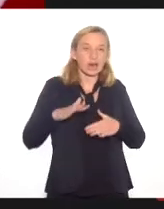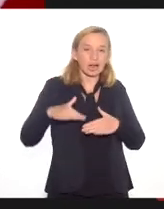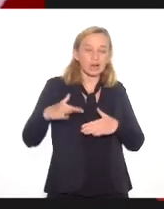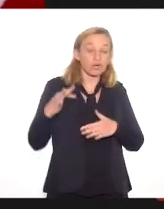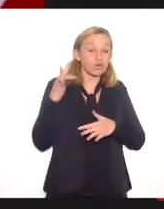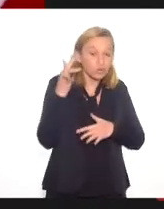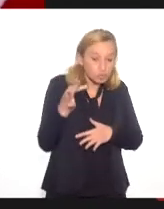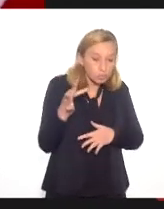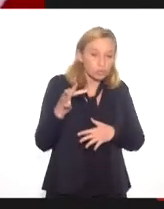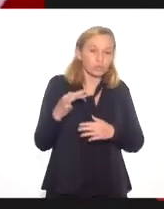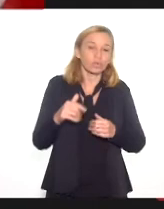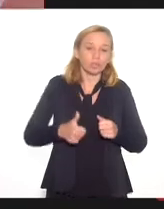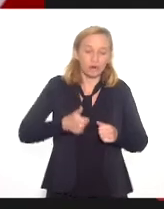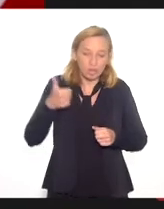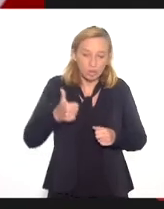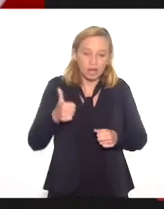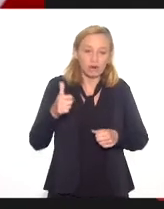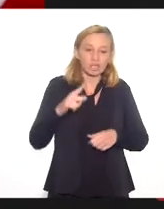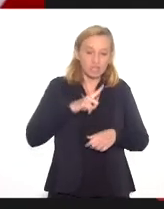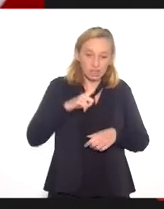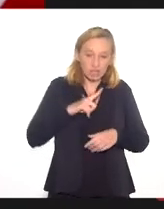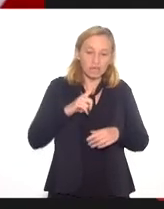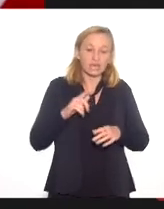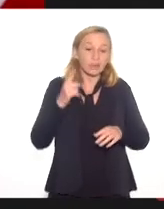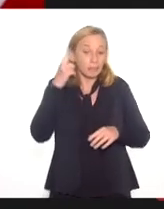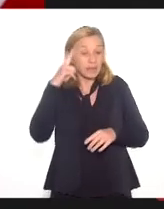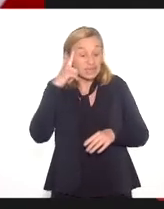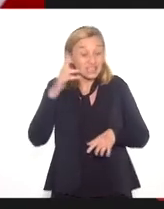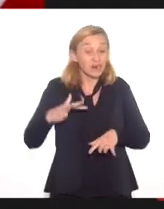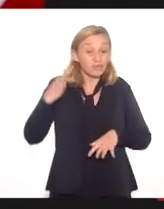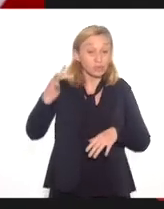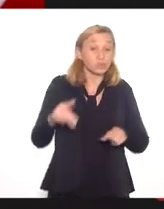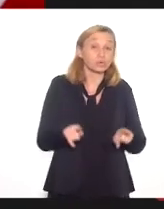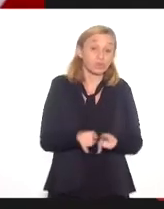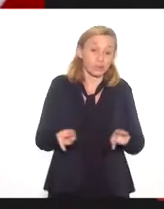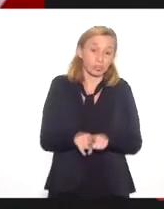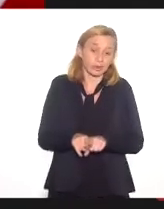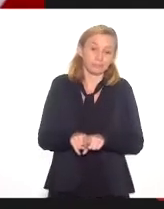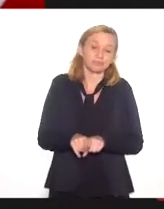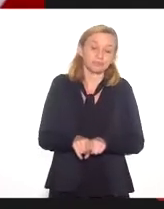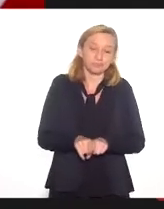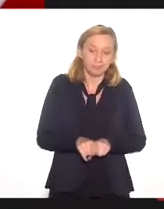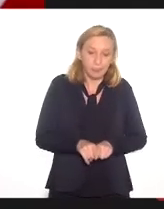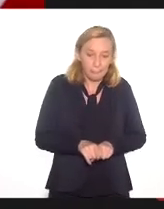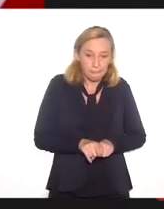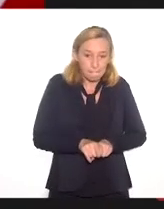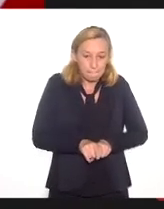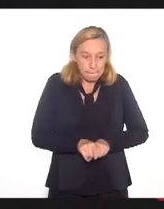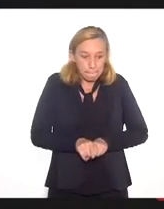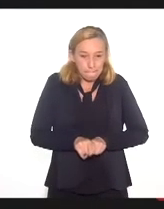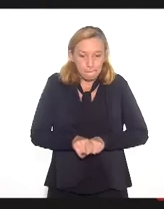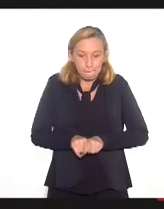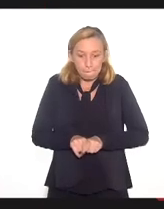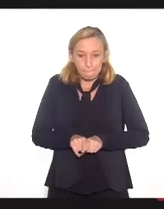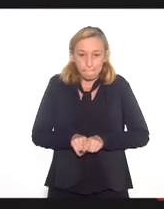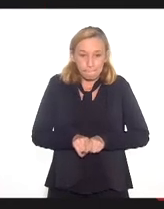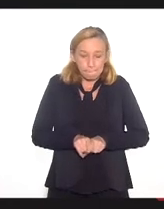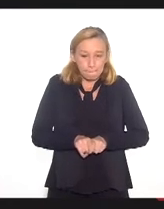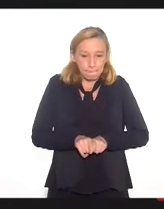potencializar essas que existem mas pensar para além disso né e aí a gente